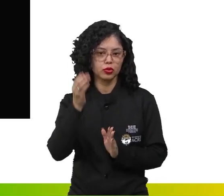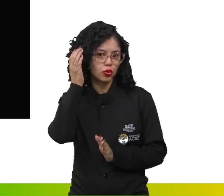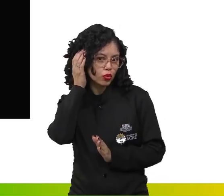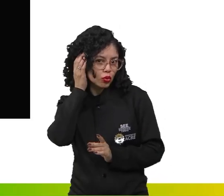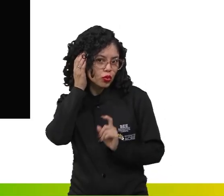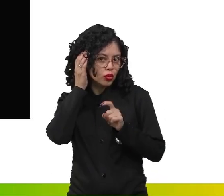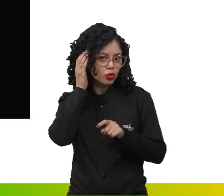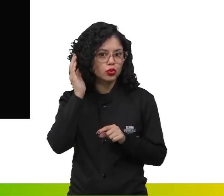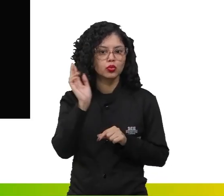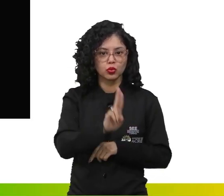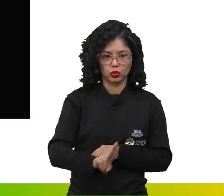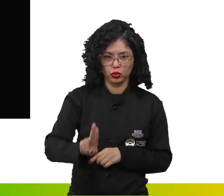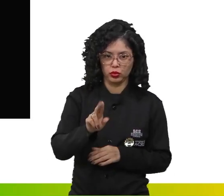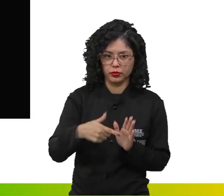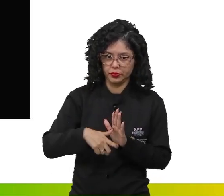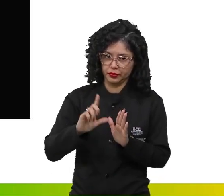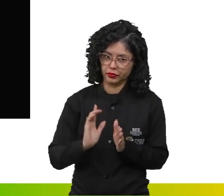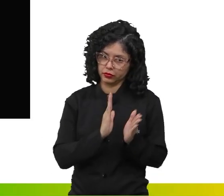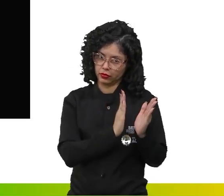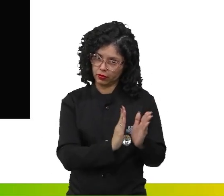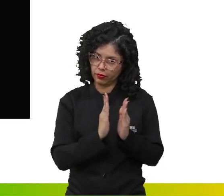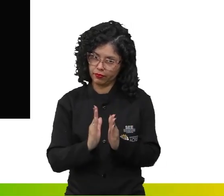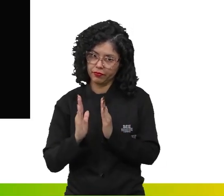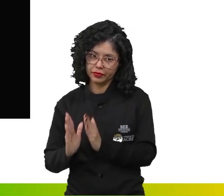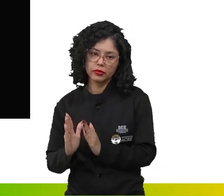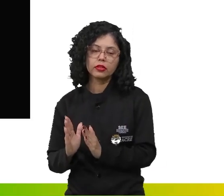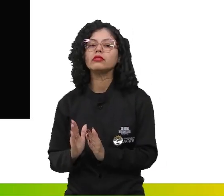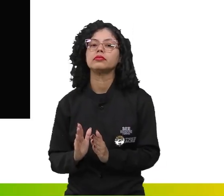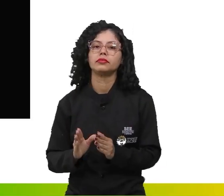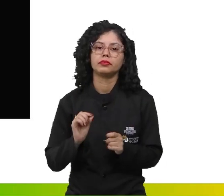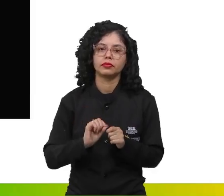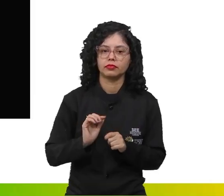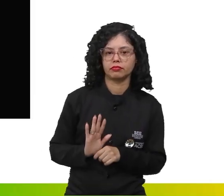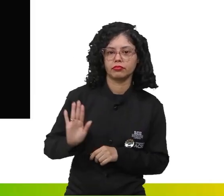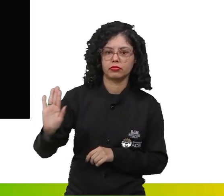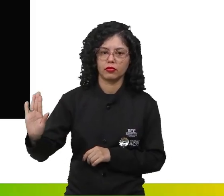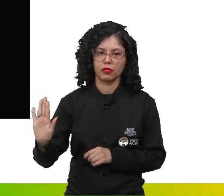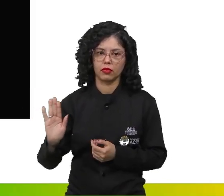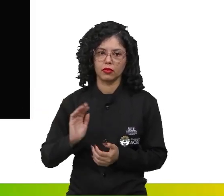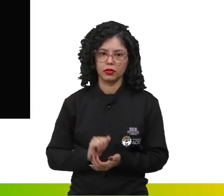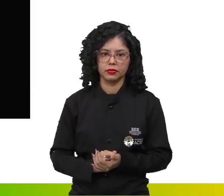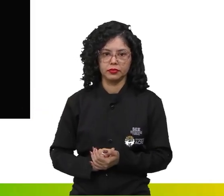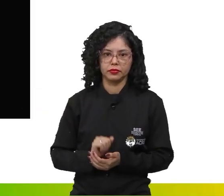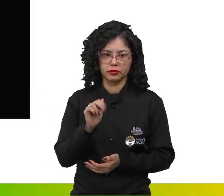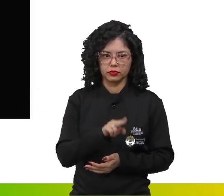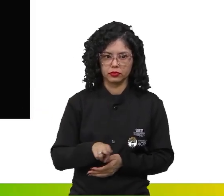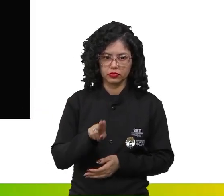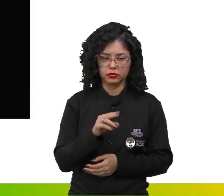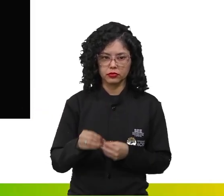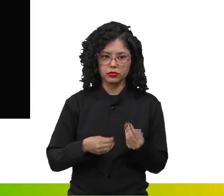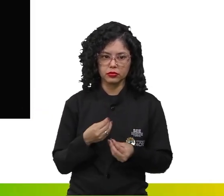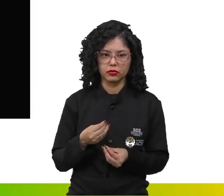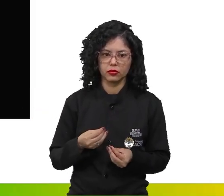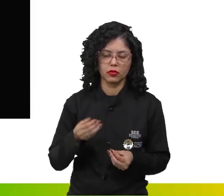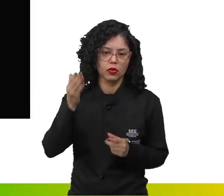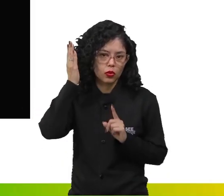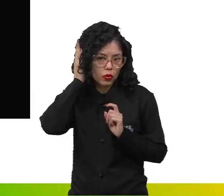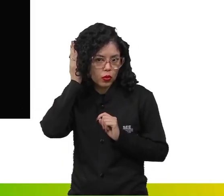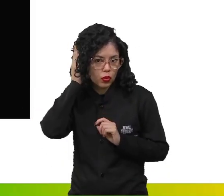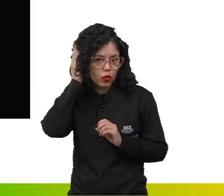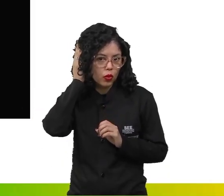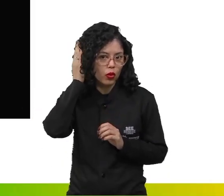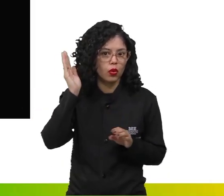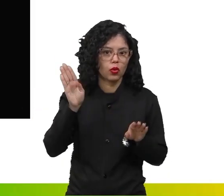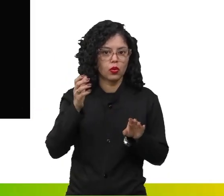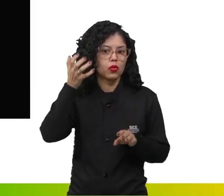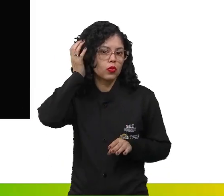eram bastante utilizados. E com o passar do tempo, quer dizer, foi ficando obsoleto, foi deixando de ser utilizado tanto o rádio,